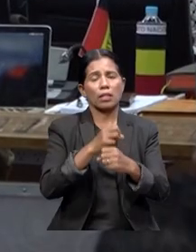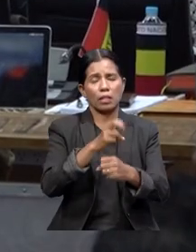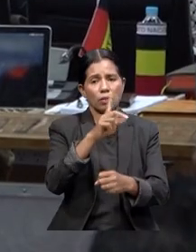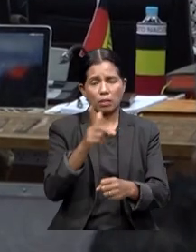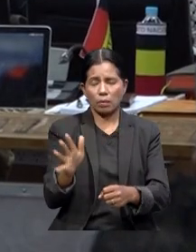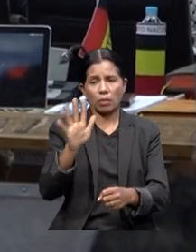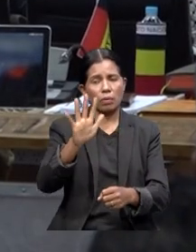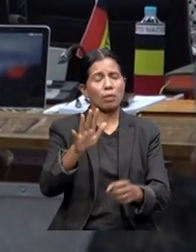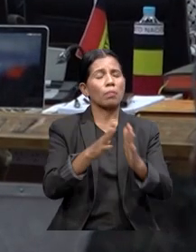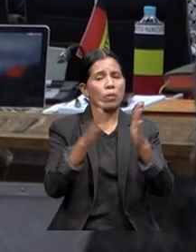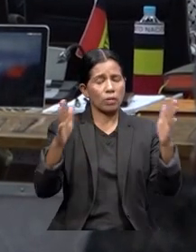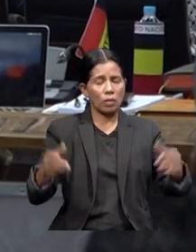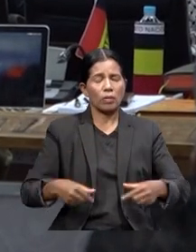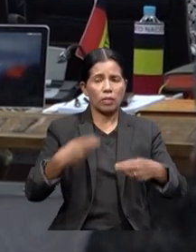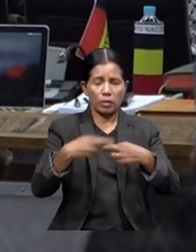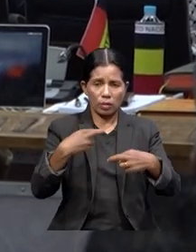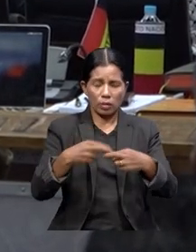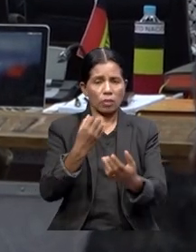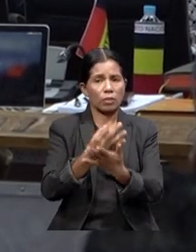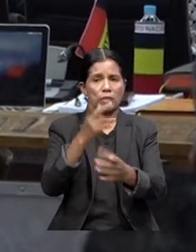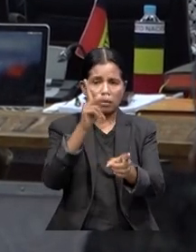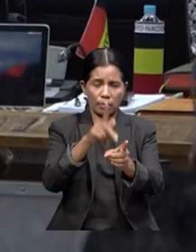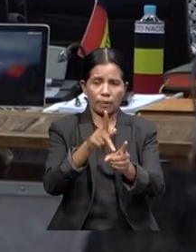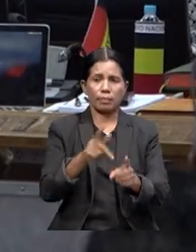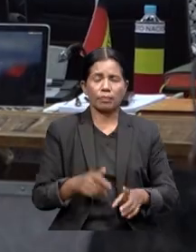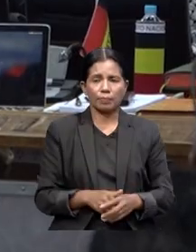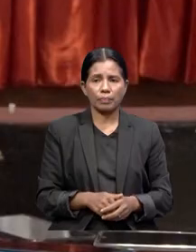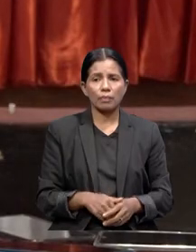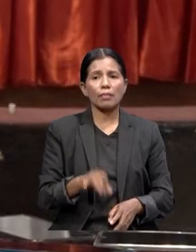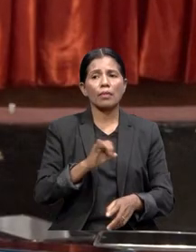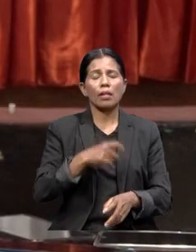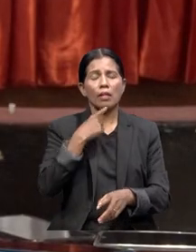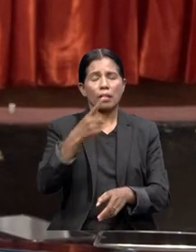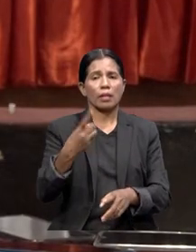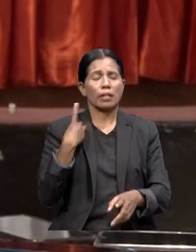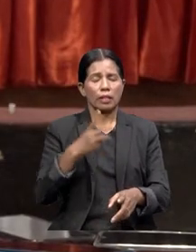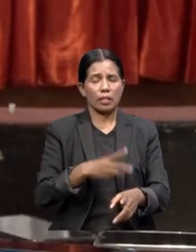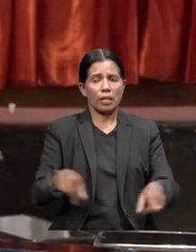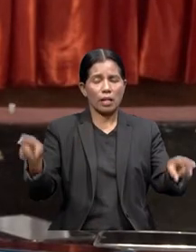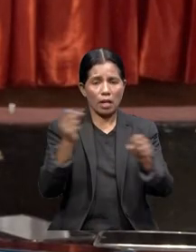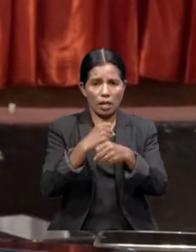ne bot liu nune se for risco ba fundo petrolífero. Ada saudara kita compara de